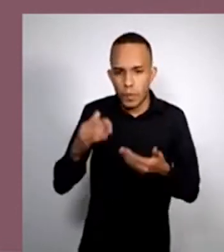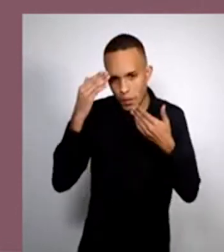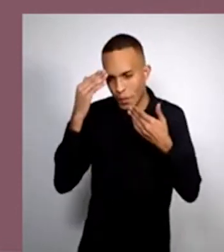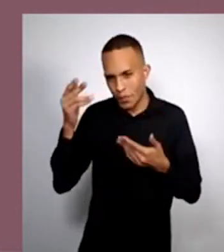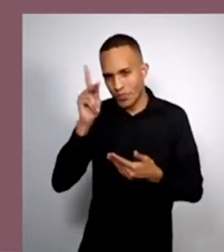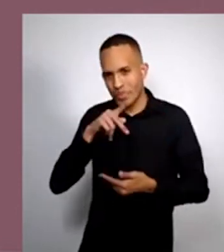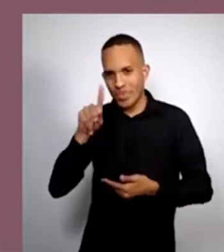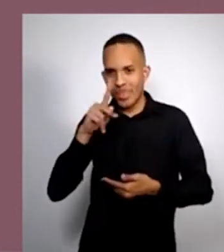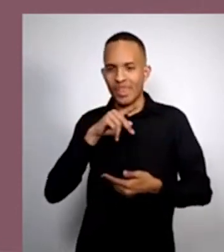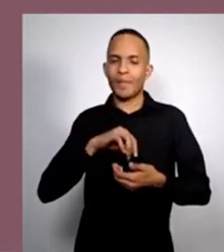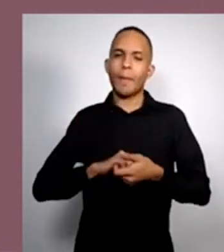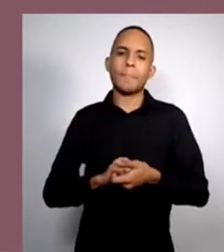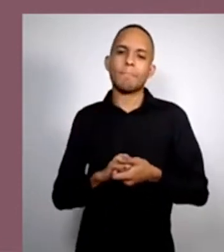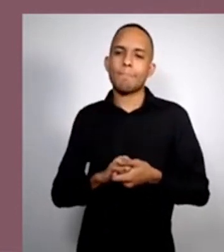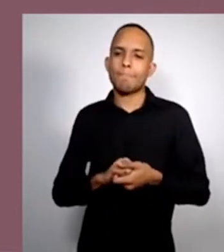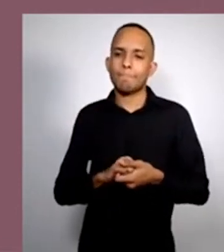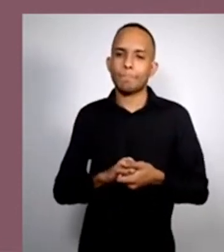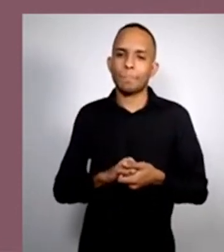professora.